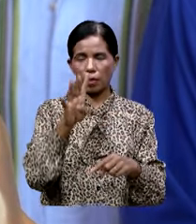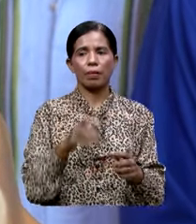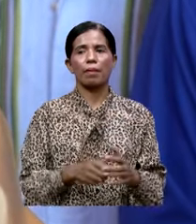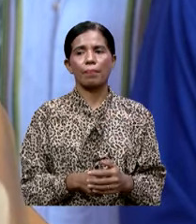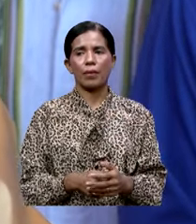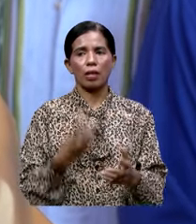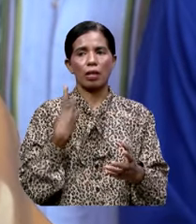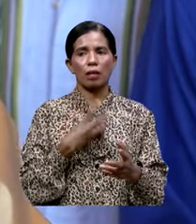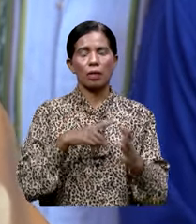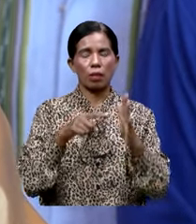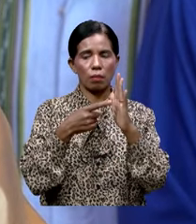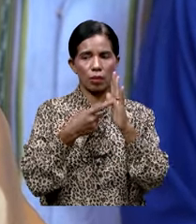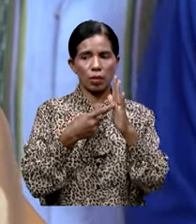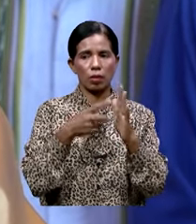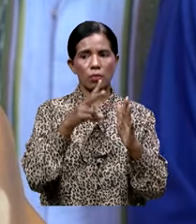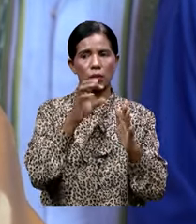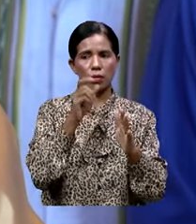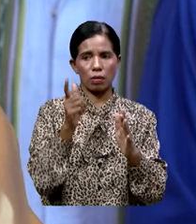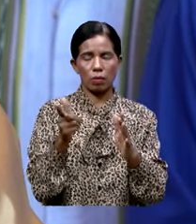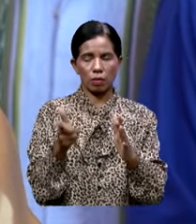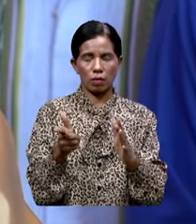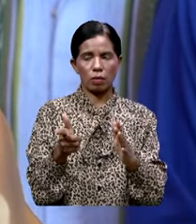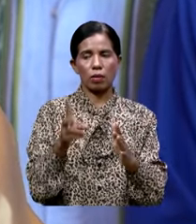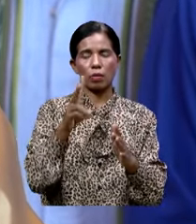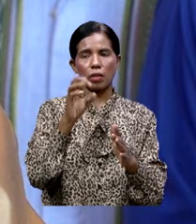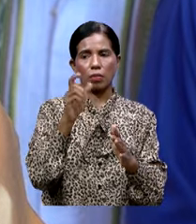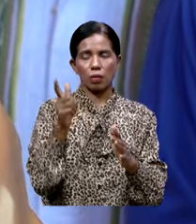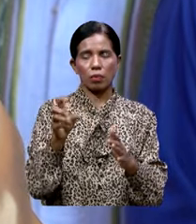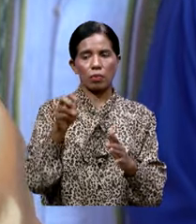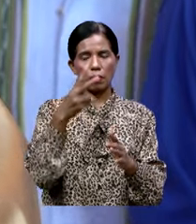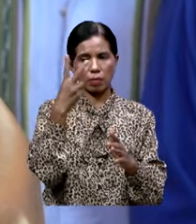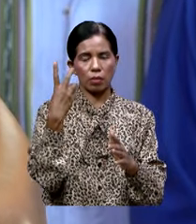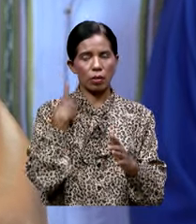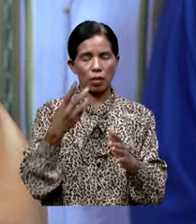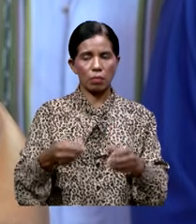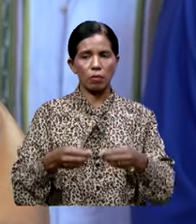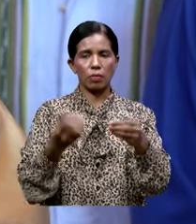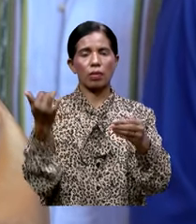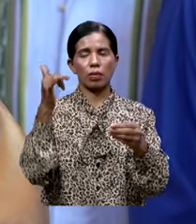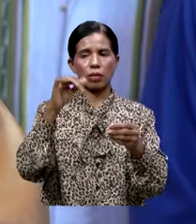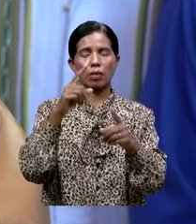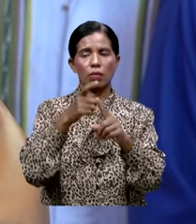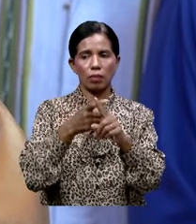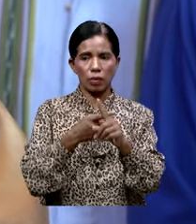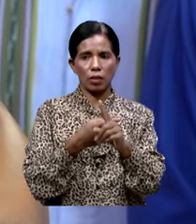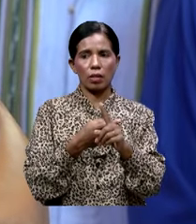2024. Mas a minha ULU, com 2000 até 2012, a minha fosse ir